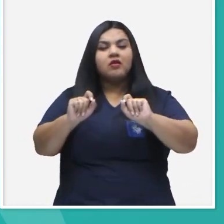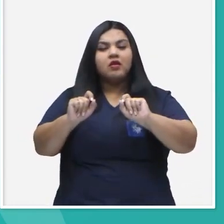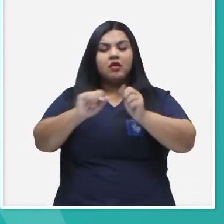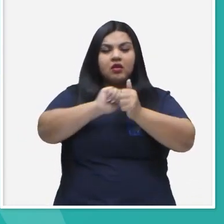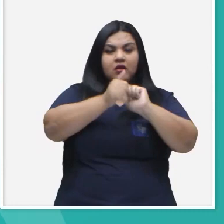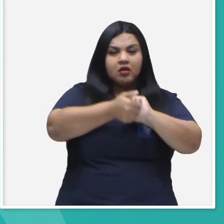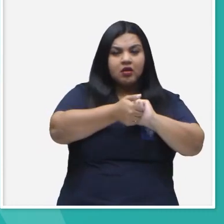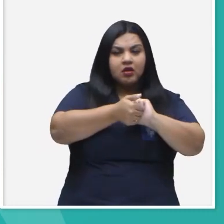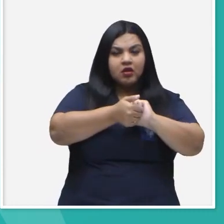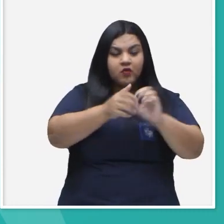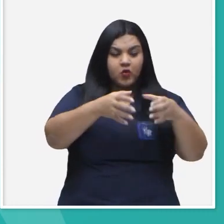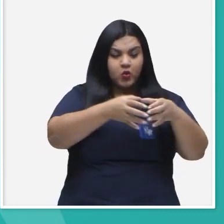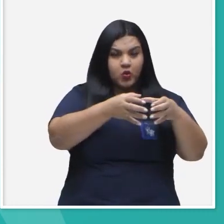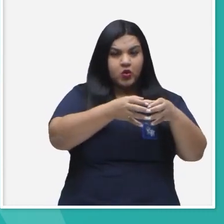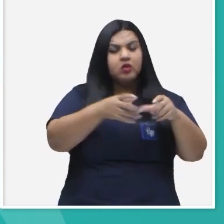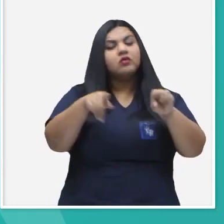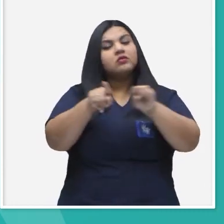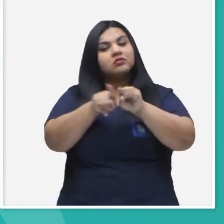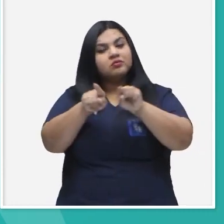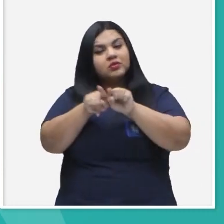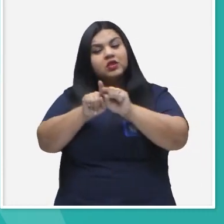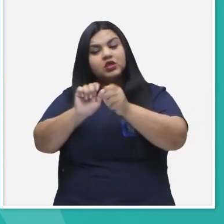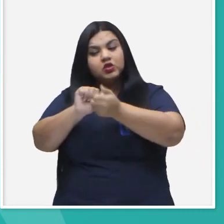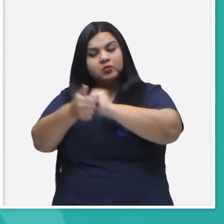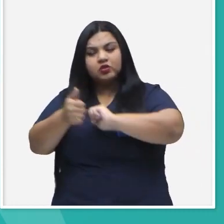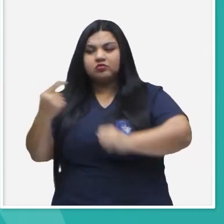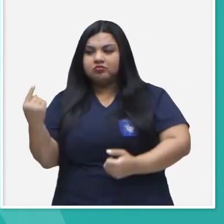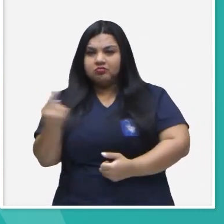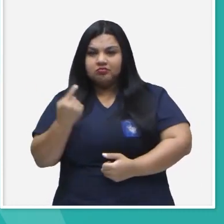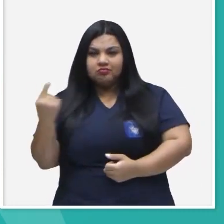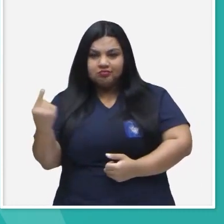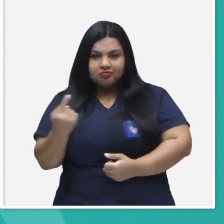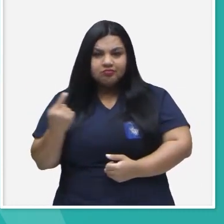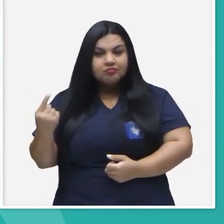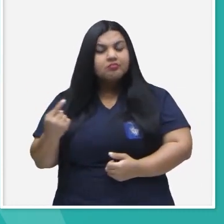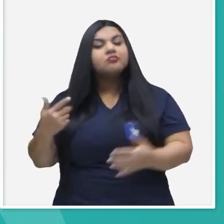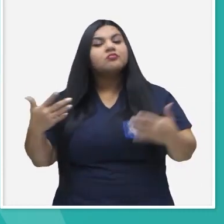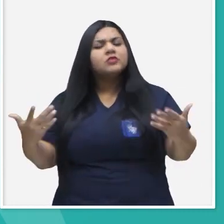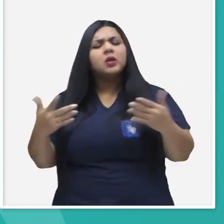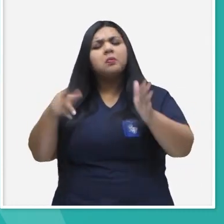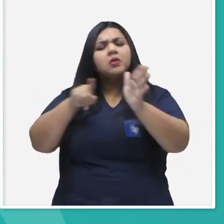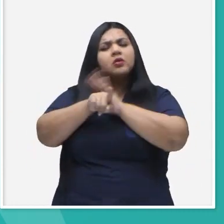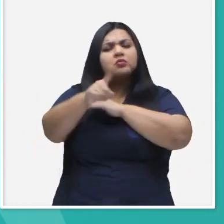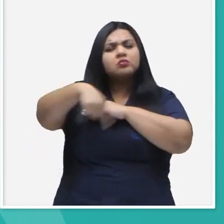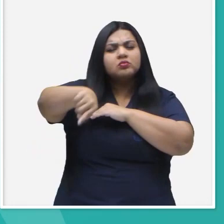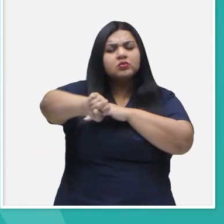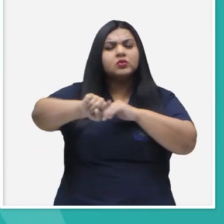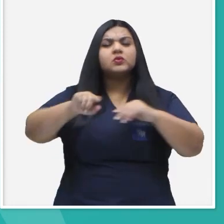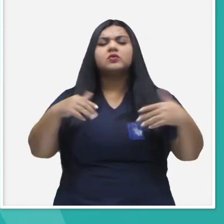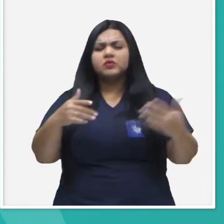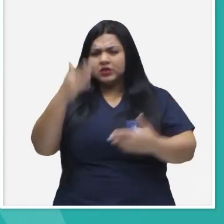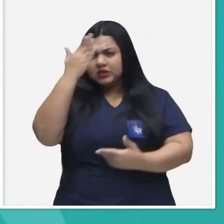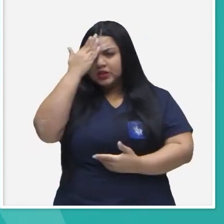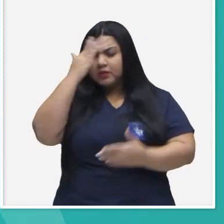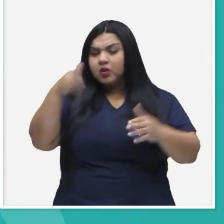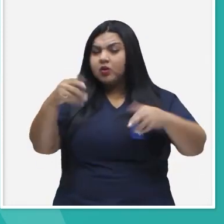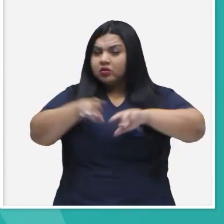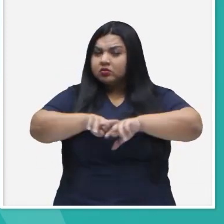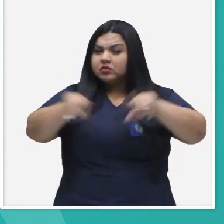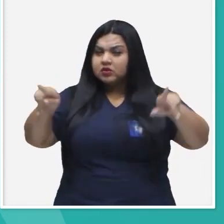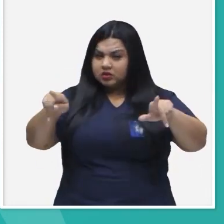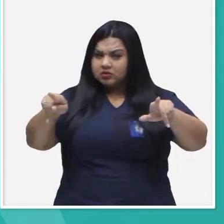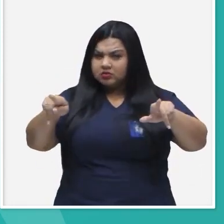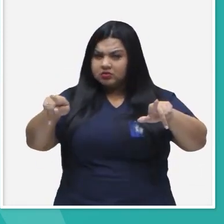esportes coletivos e os esportes individuais. E eu pergunto a vocês, vocês sabem qual é a diferença